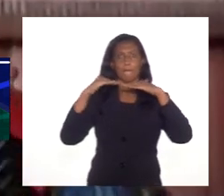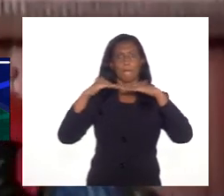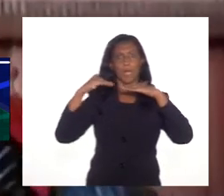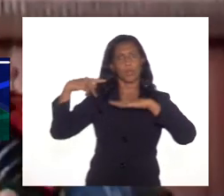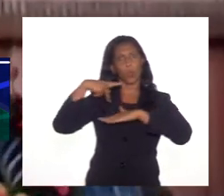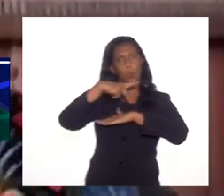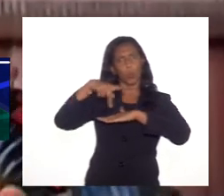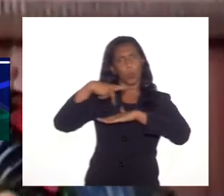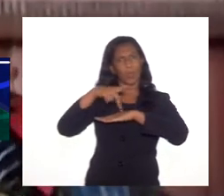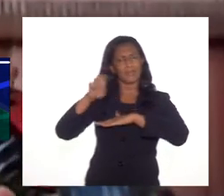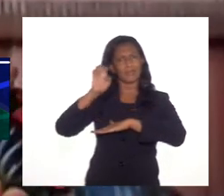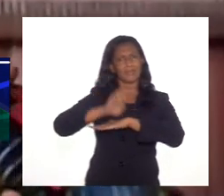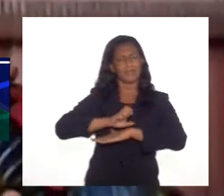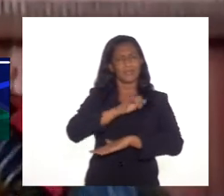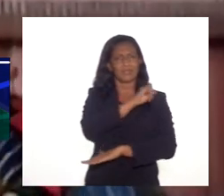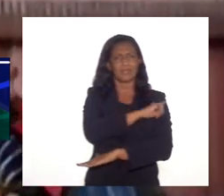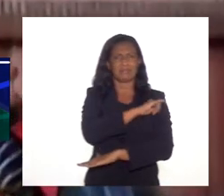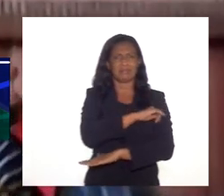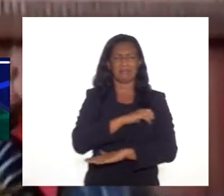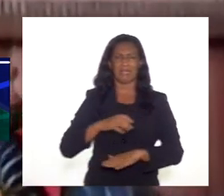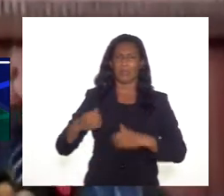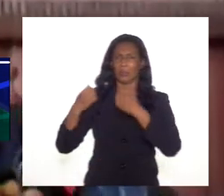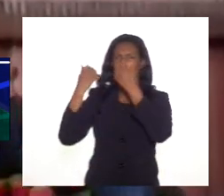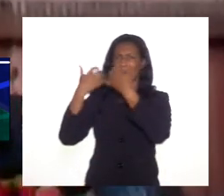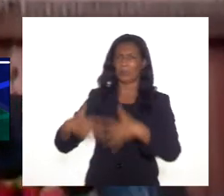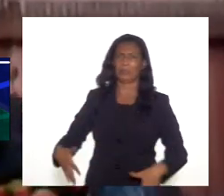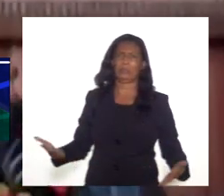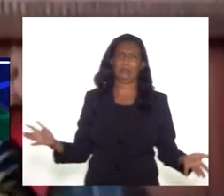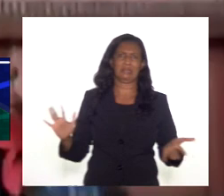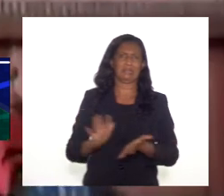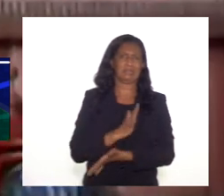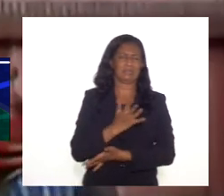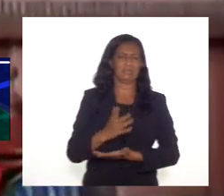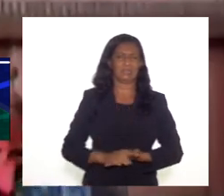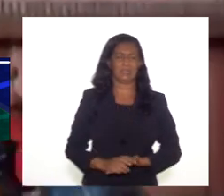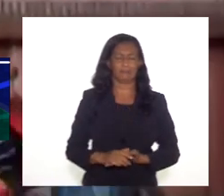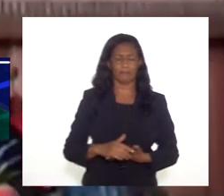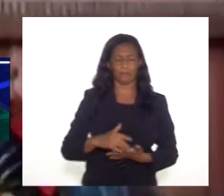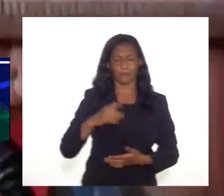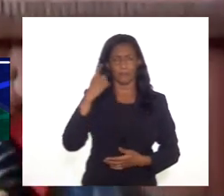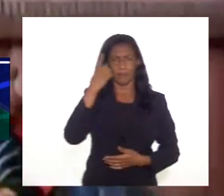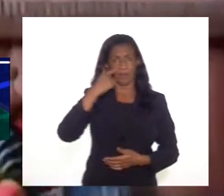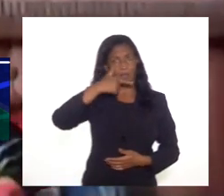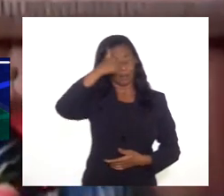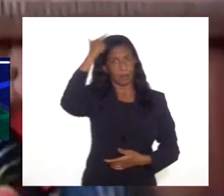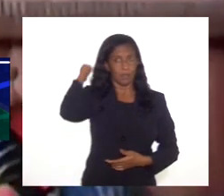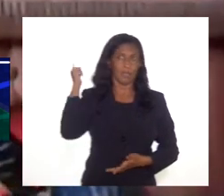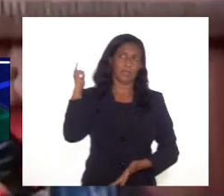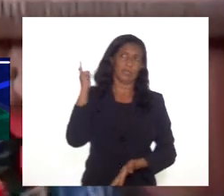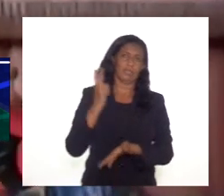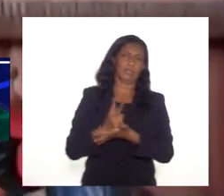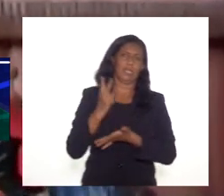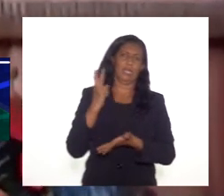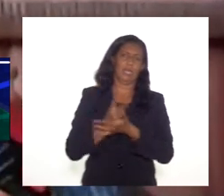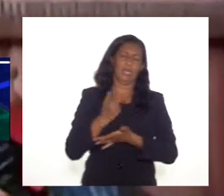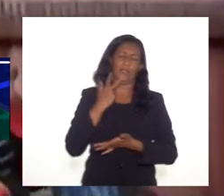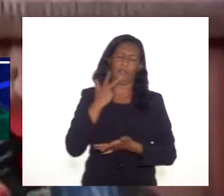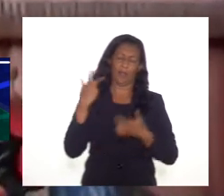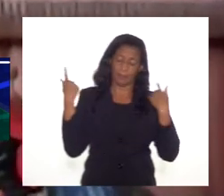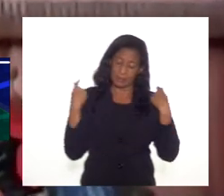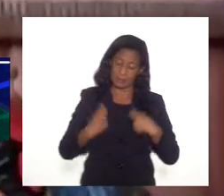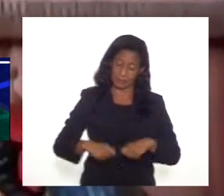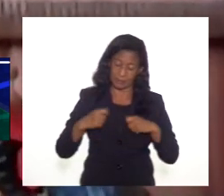O estado do Rio de Janeiro é uma tragédia. O deputado Luiz Paulo sempre diz aqui estamos, devemos colocar